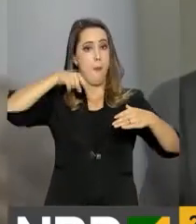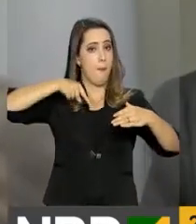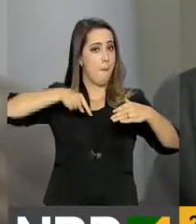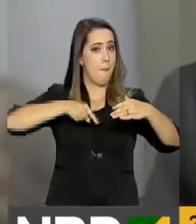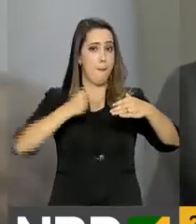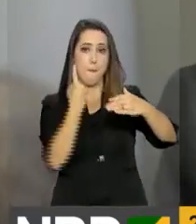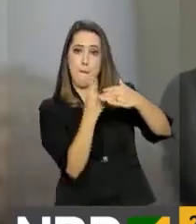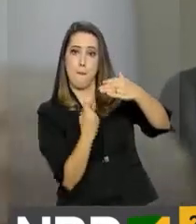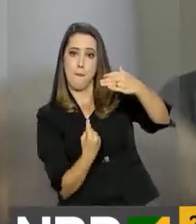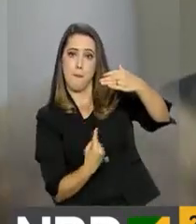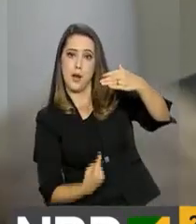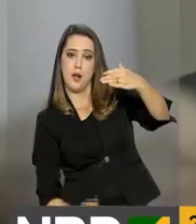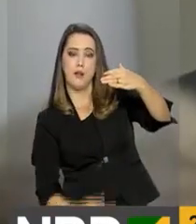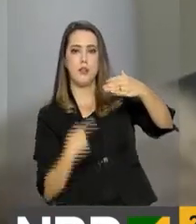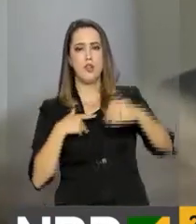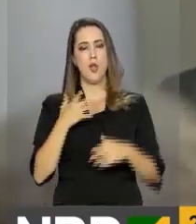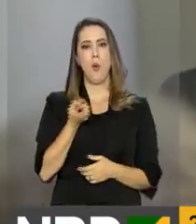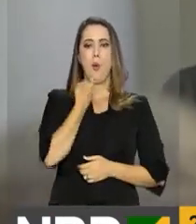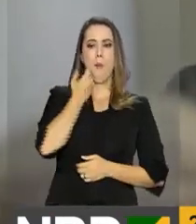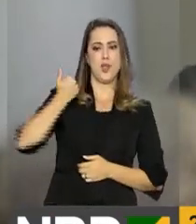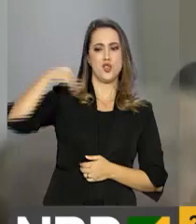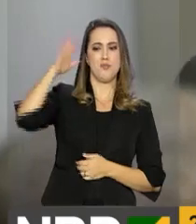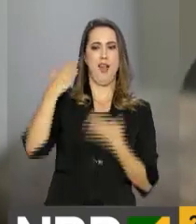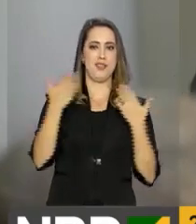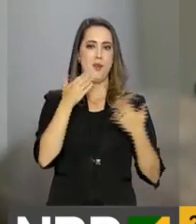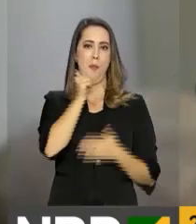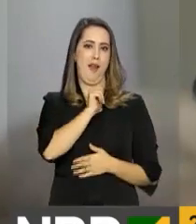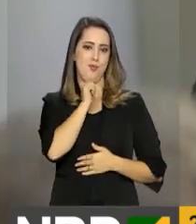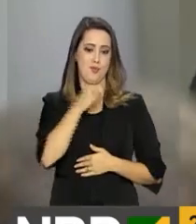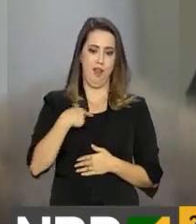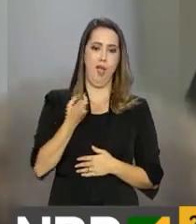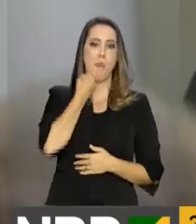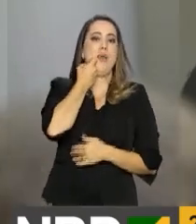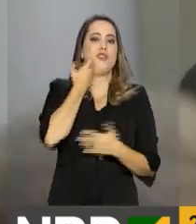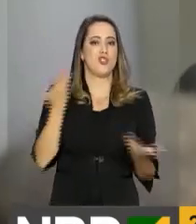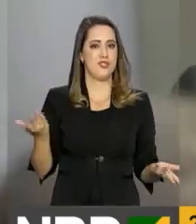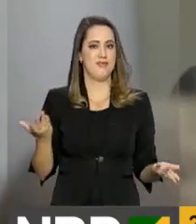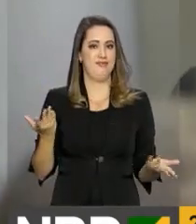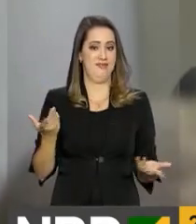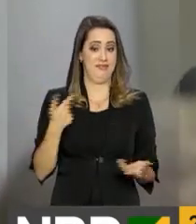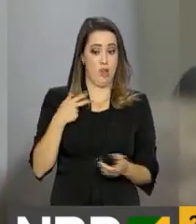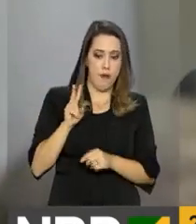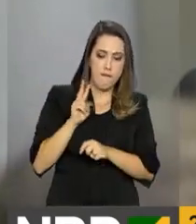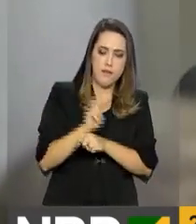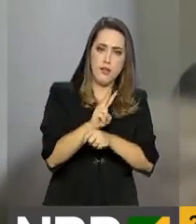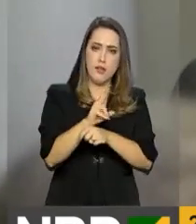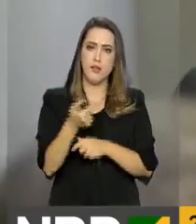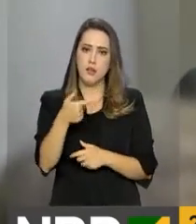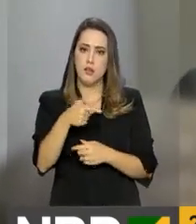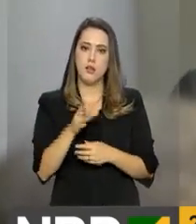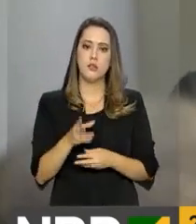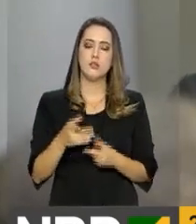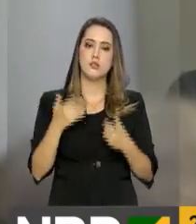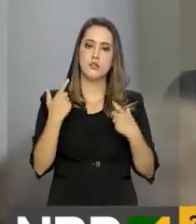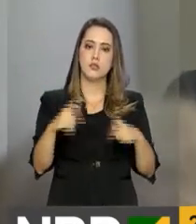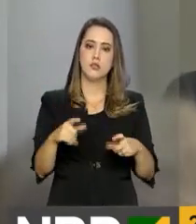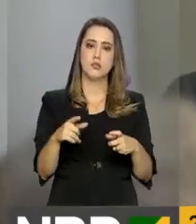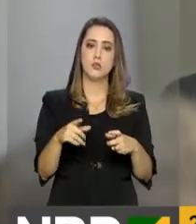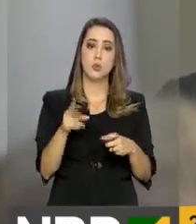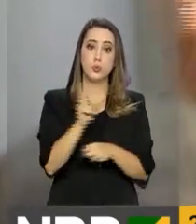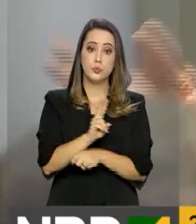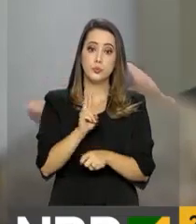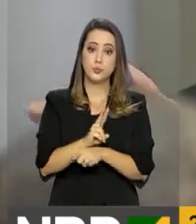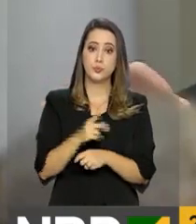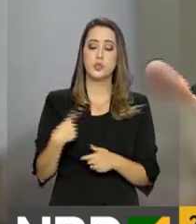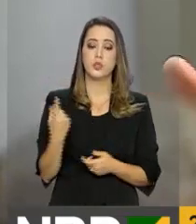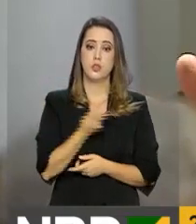esteve comigo, eu sou mais peixe do que mulher. E ela veio para defender a indenidade dos